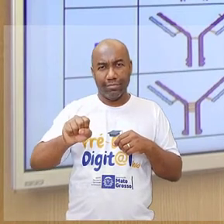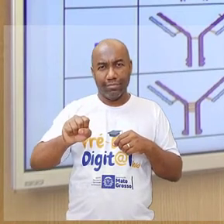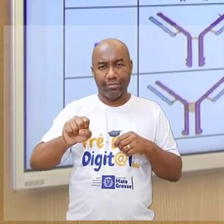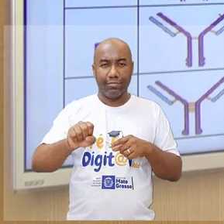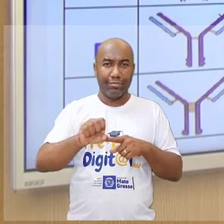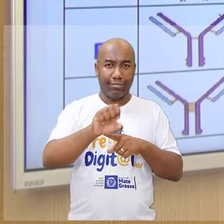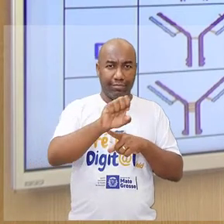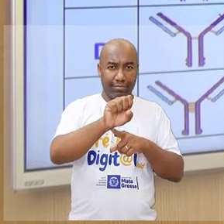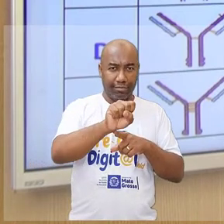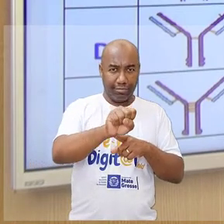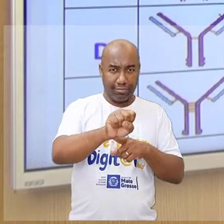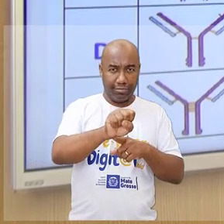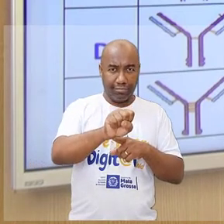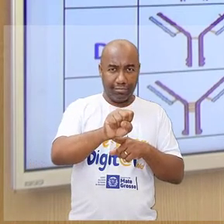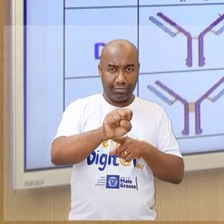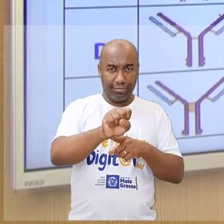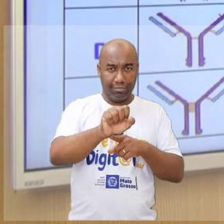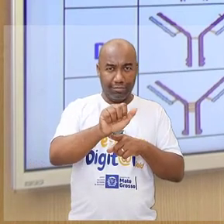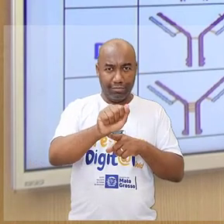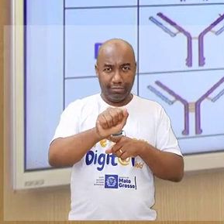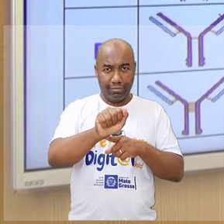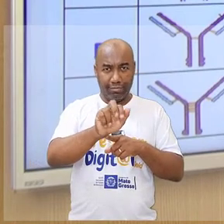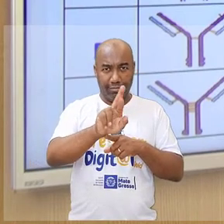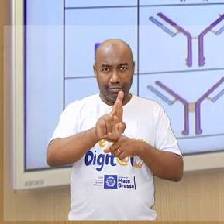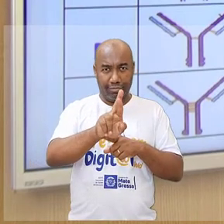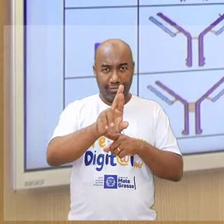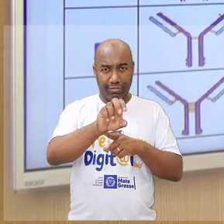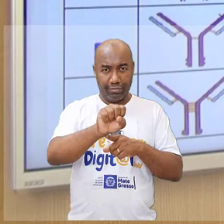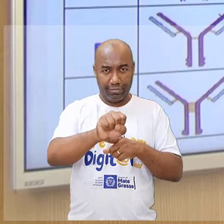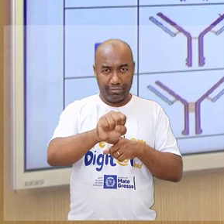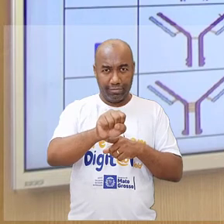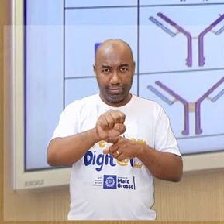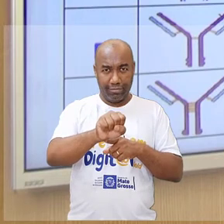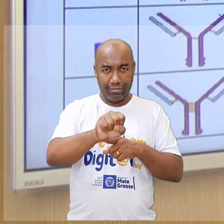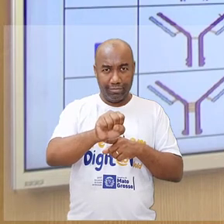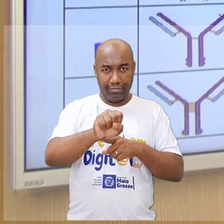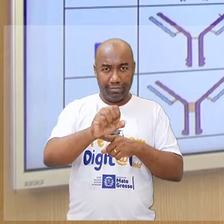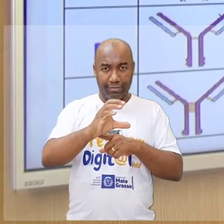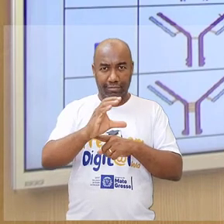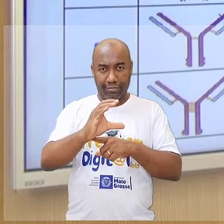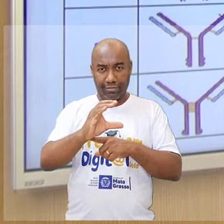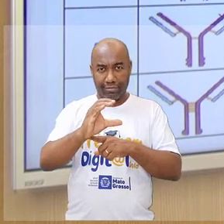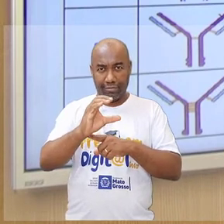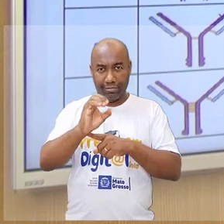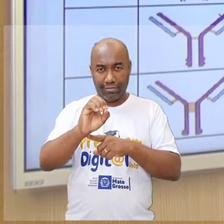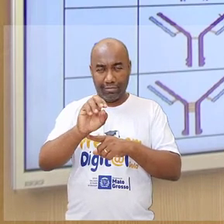SARS-CoV-2. É o nome dele, tá? SARS, S-A-R-S,